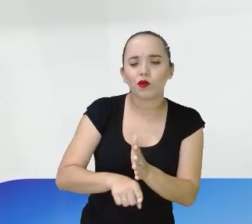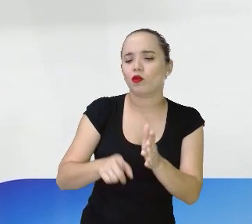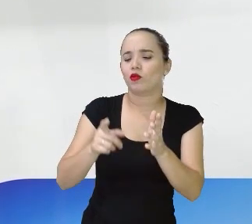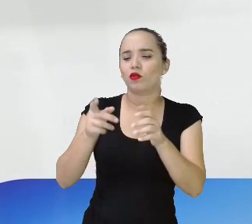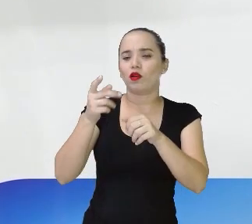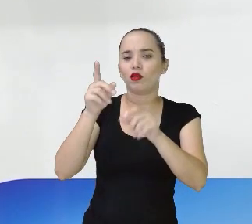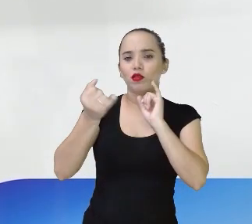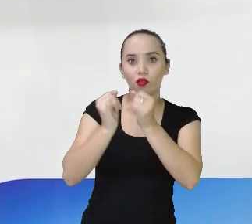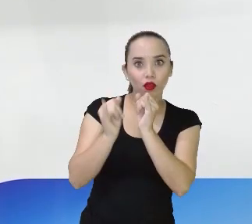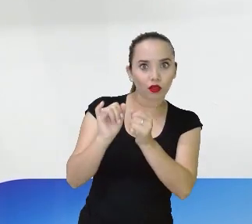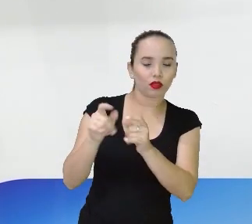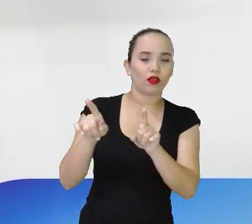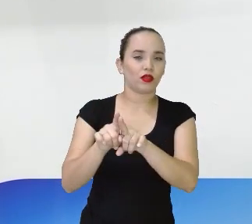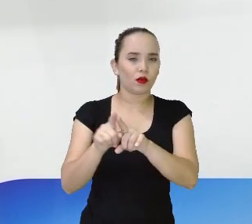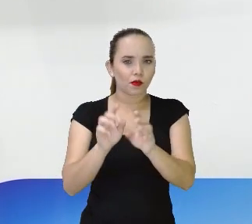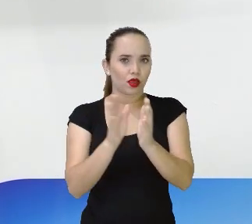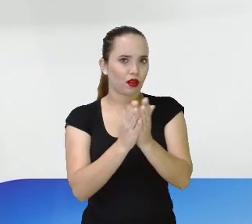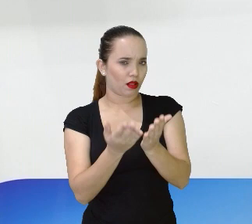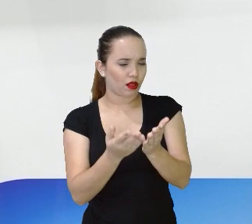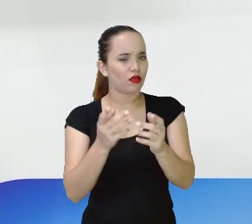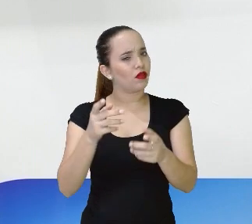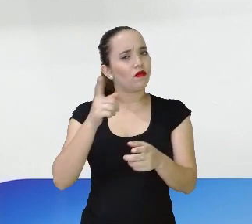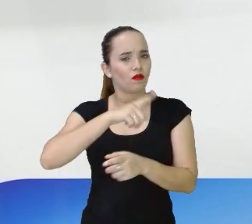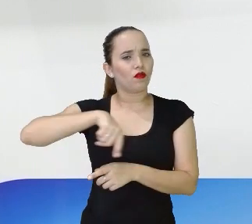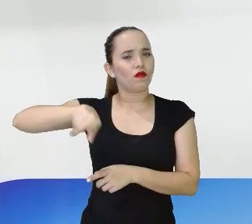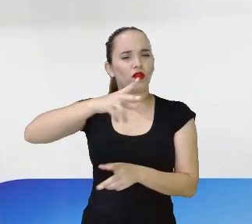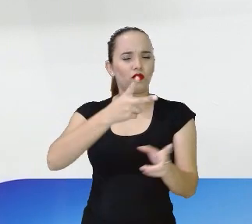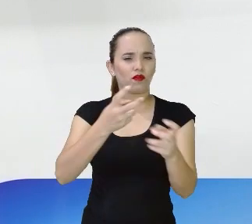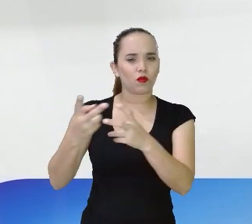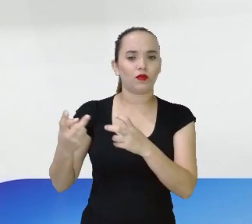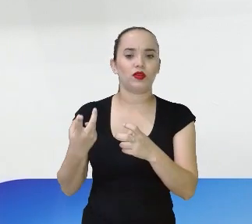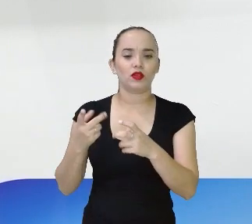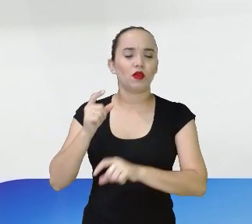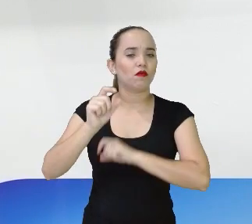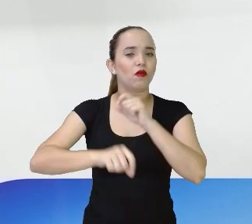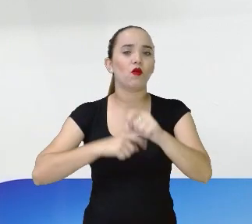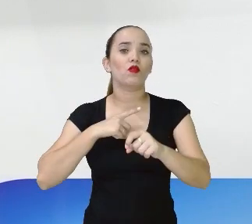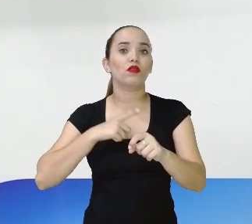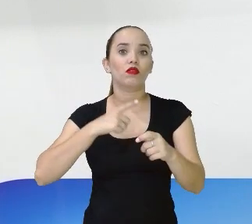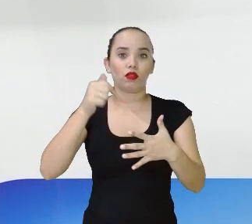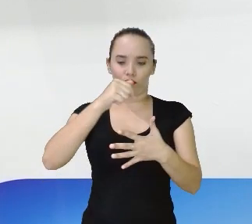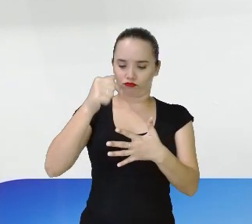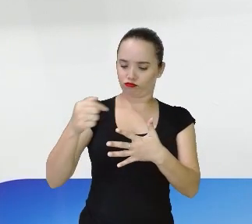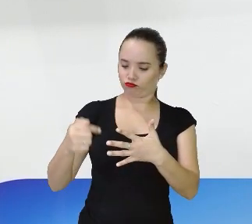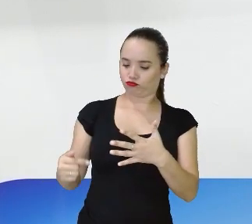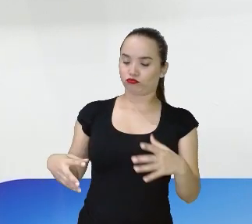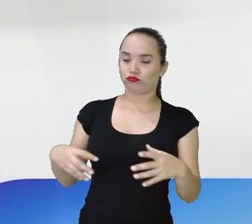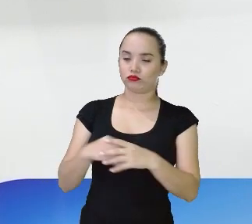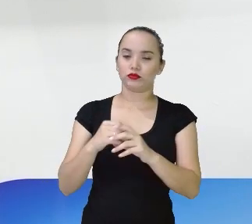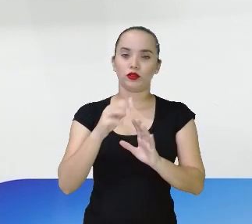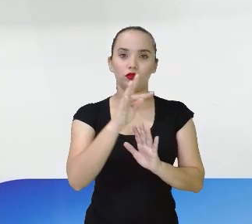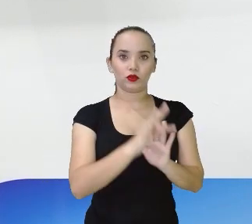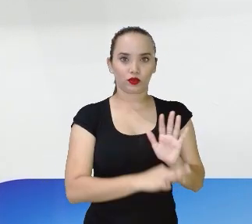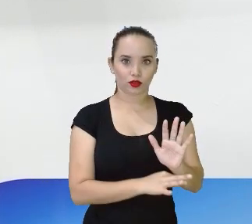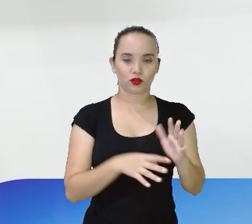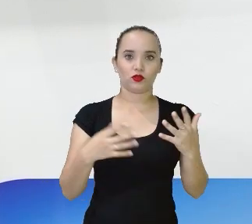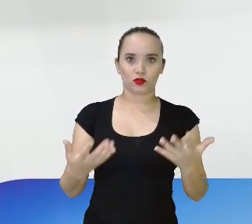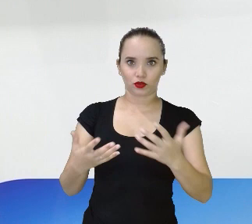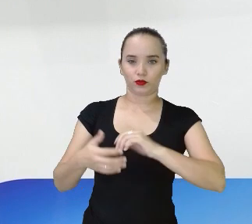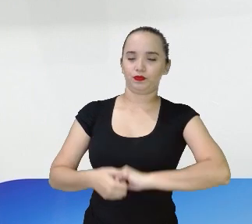e vejam que passeio bonito ela faz pelo nosso estado. Então, a música é Leão do Norte,